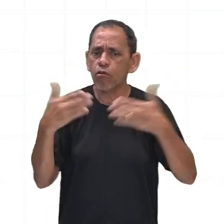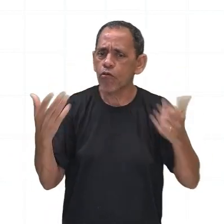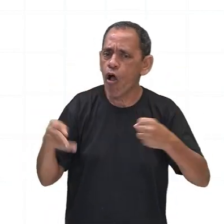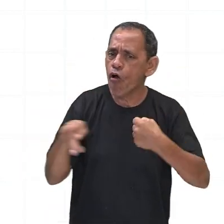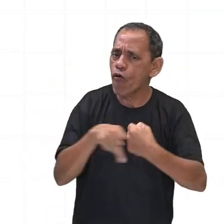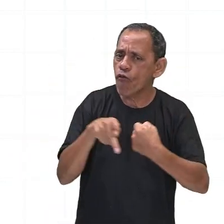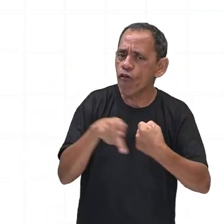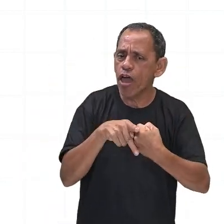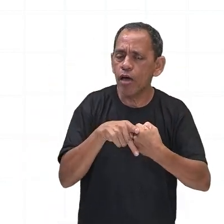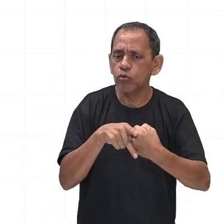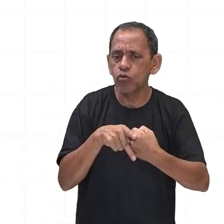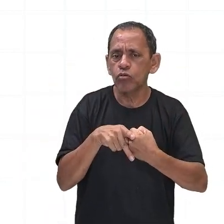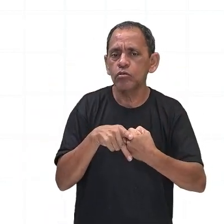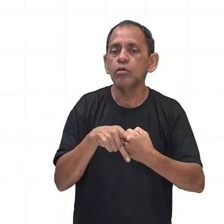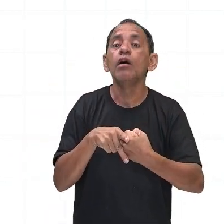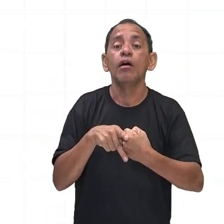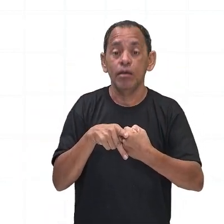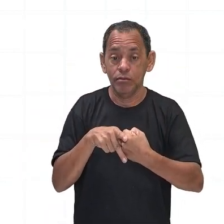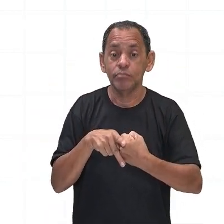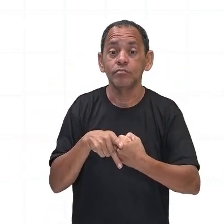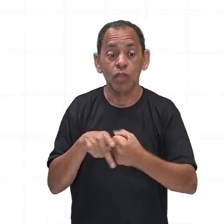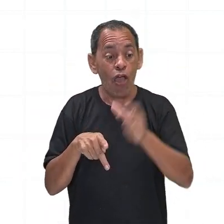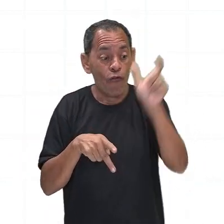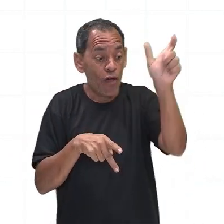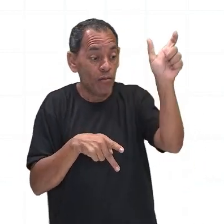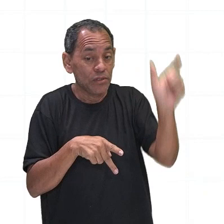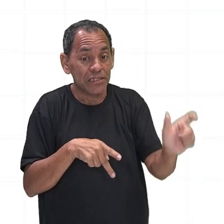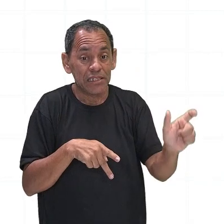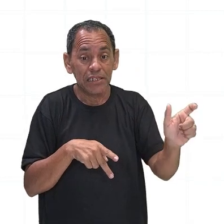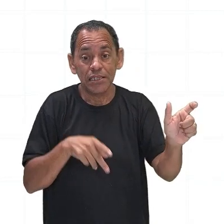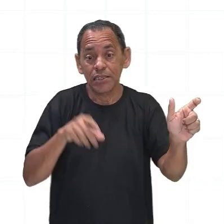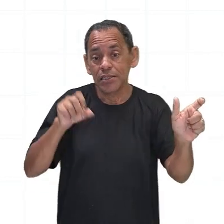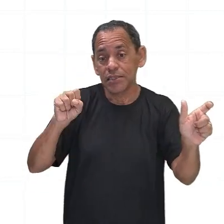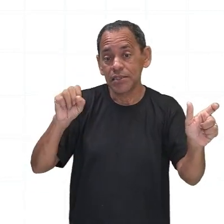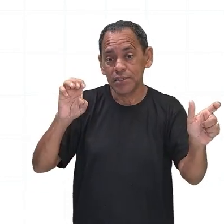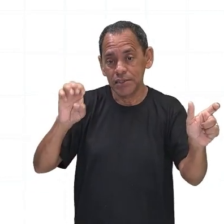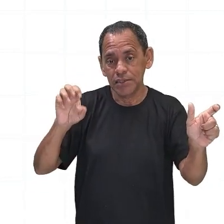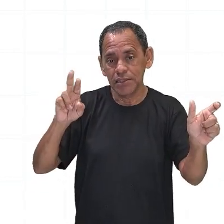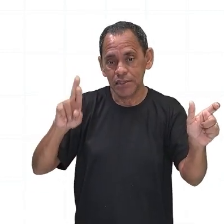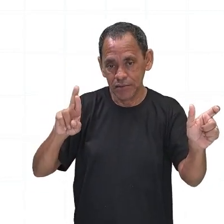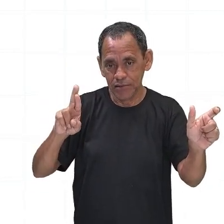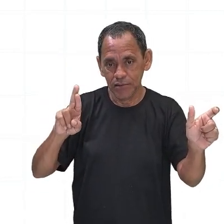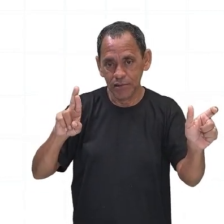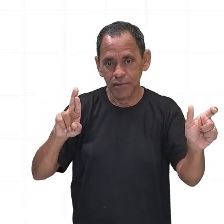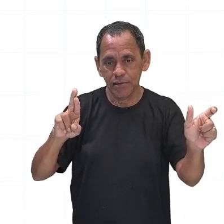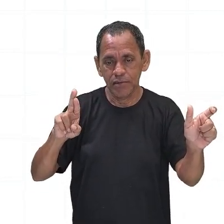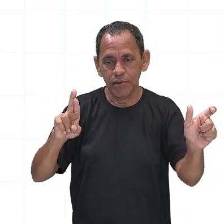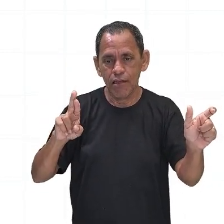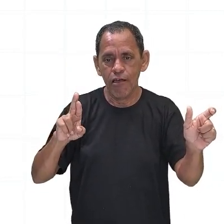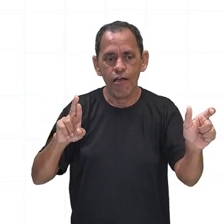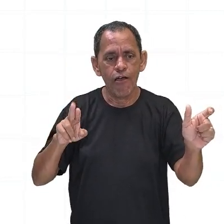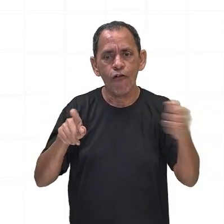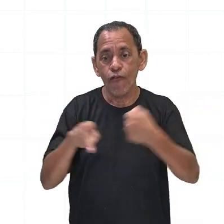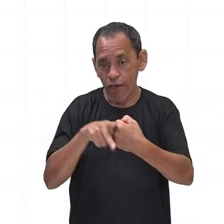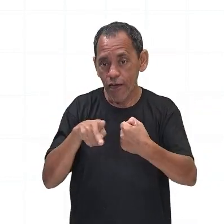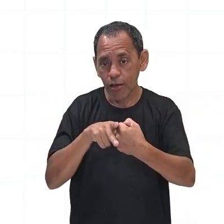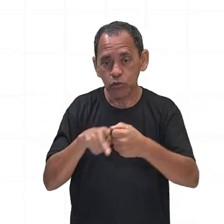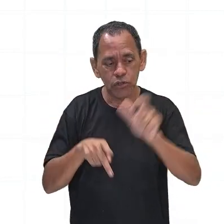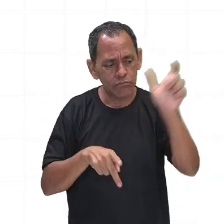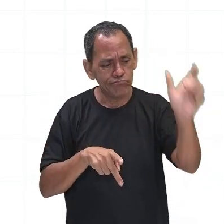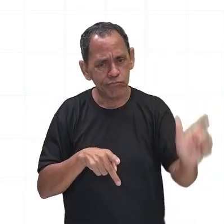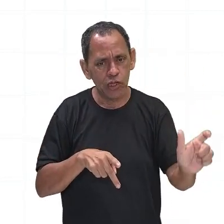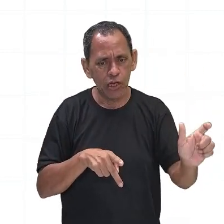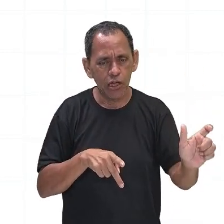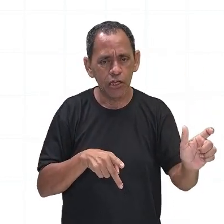Verbo ser, é, certo? O que é uma fase da vida bastante desafiadora? A